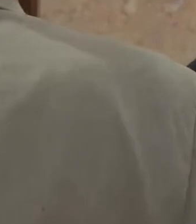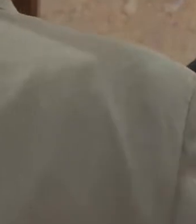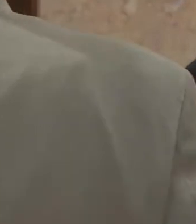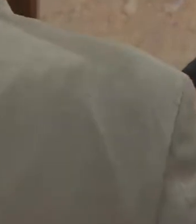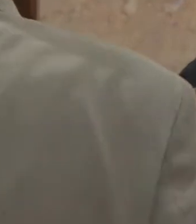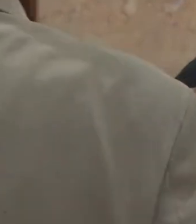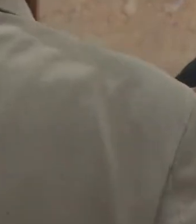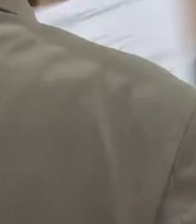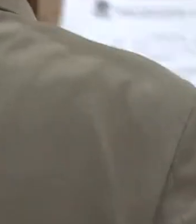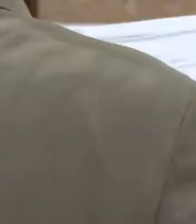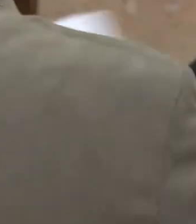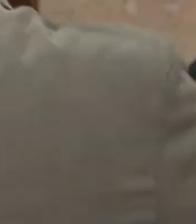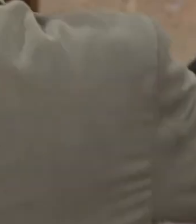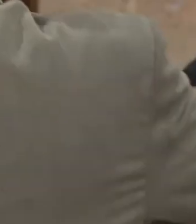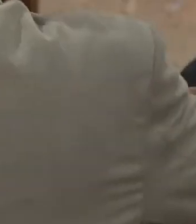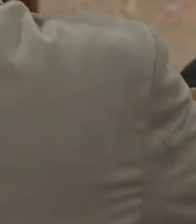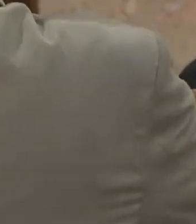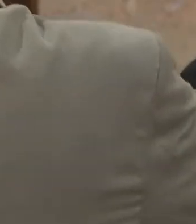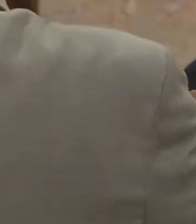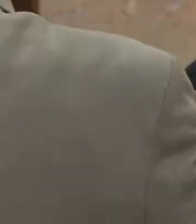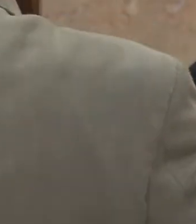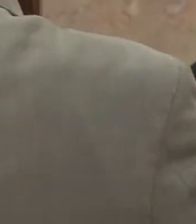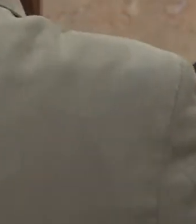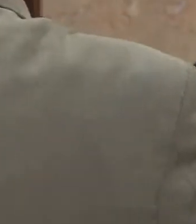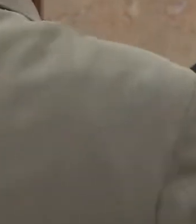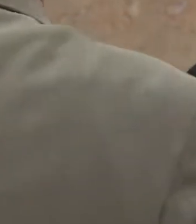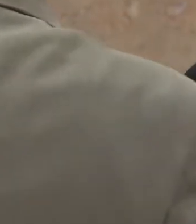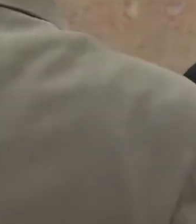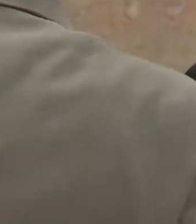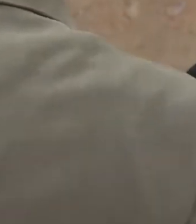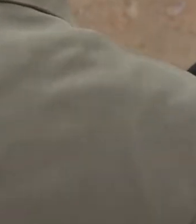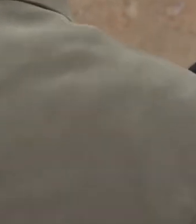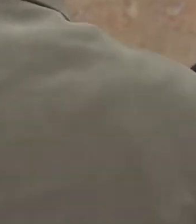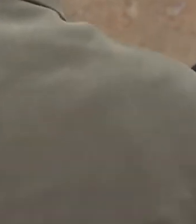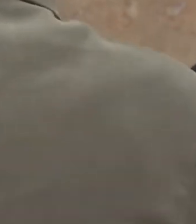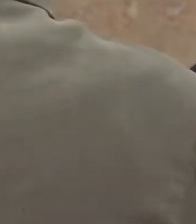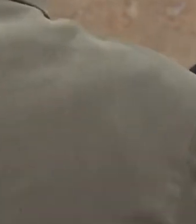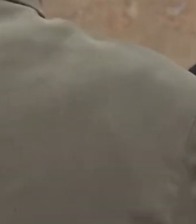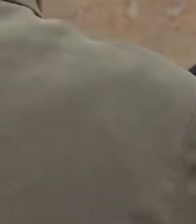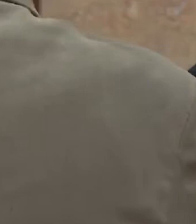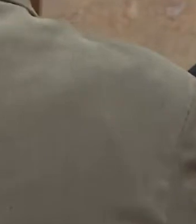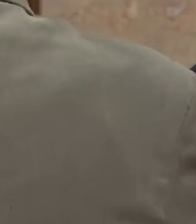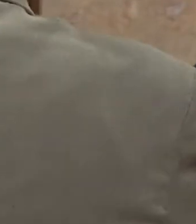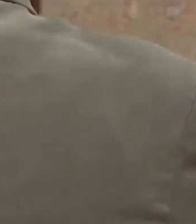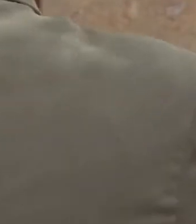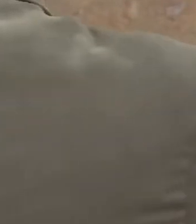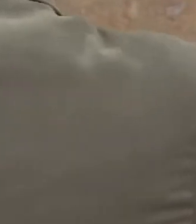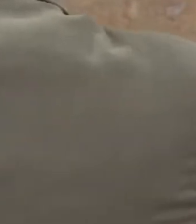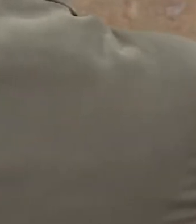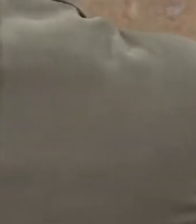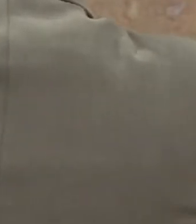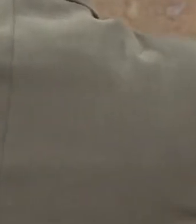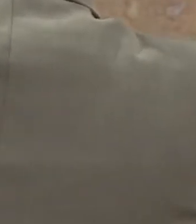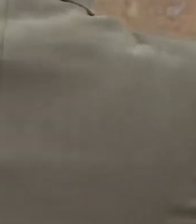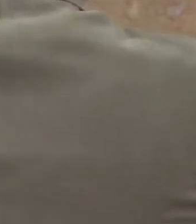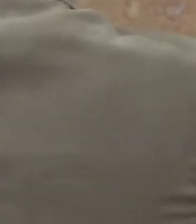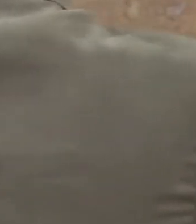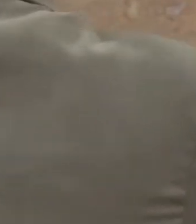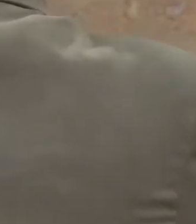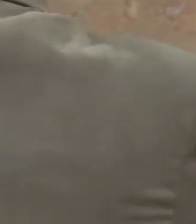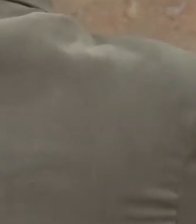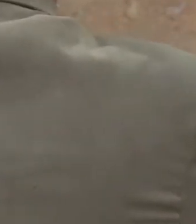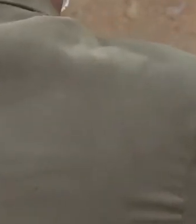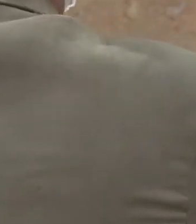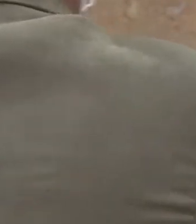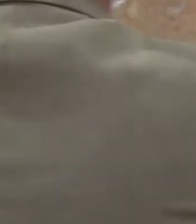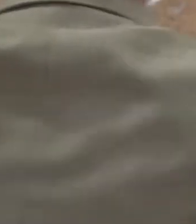distrito desse município. Mensagem 06/2021, do excelentíssimo senhor prefeito.